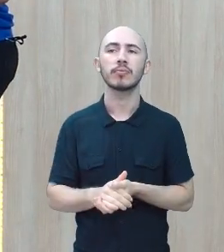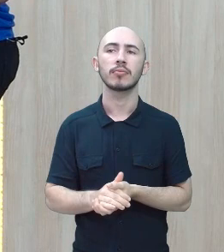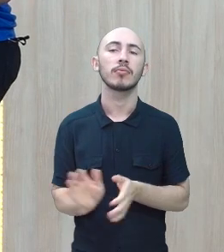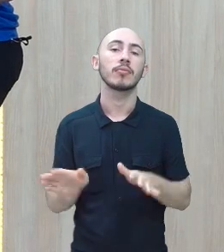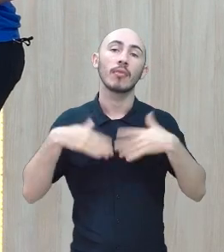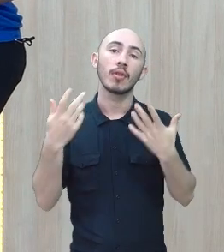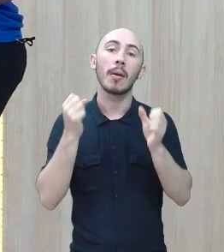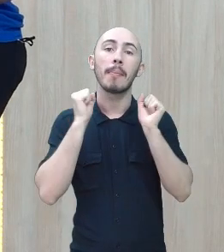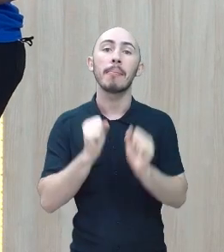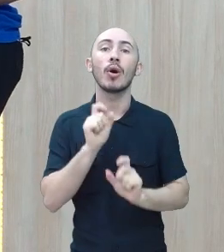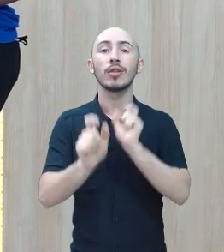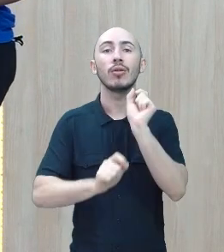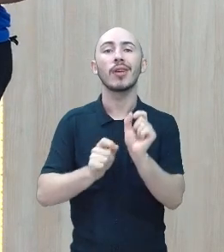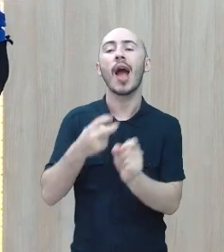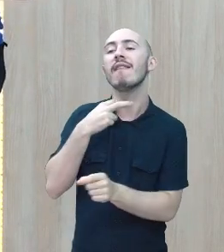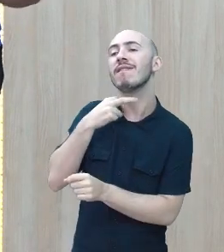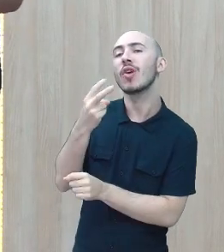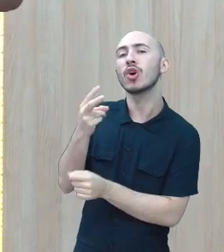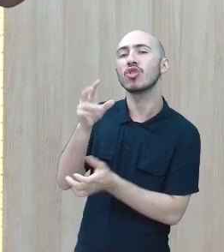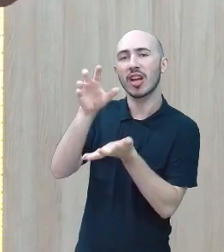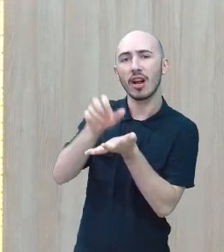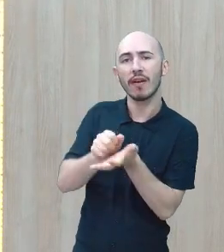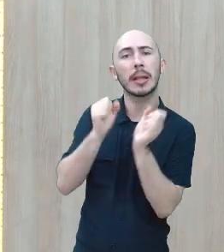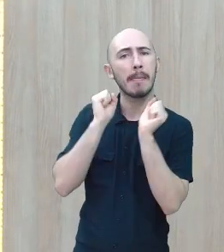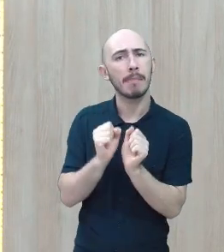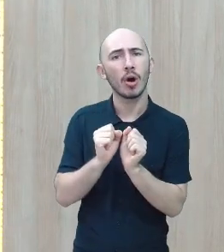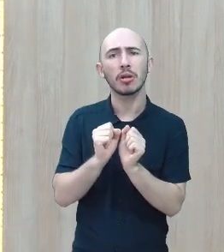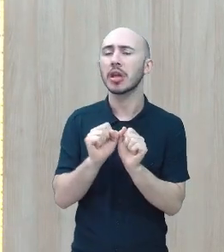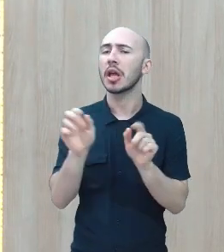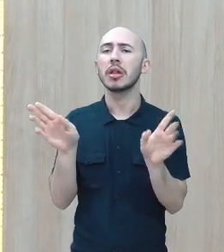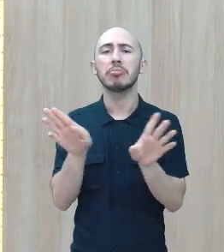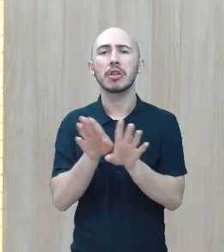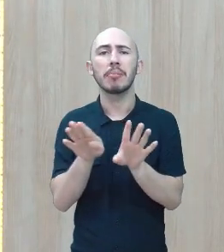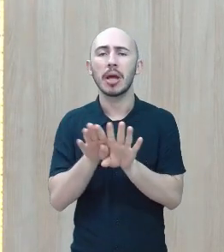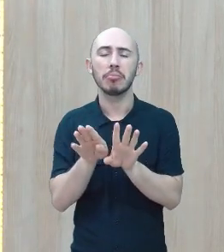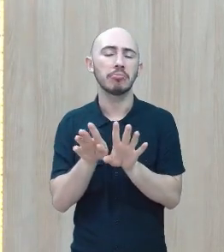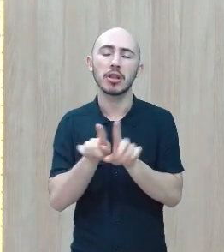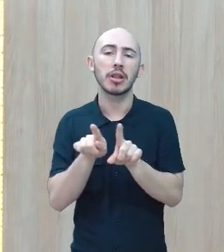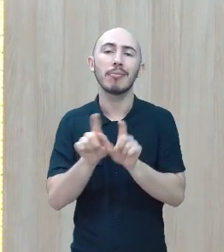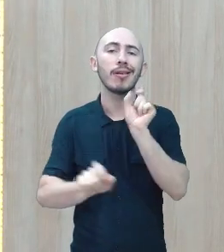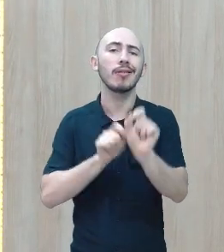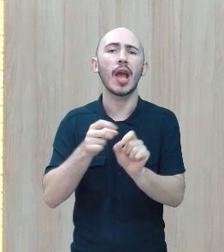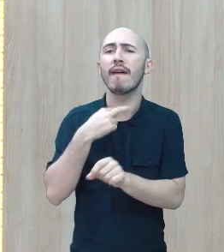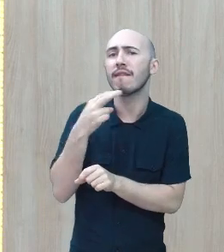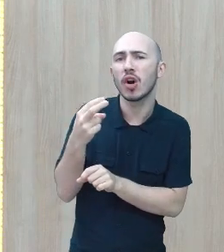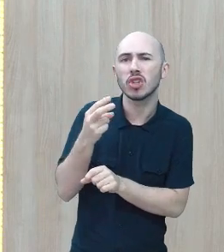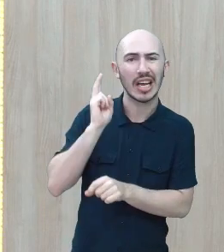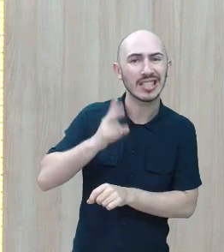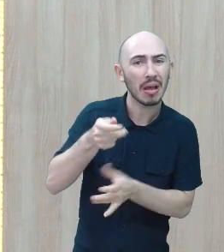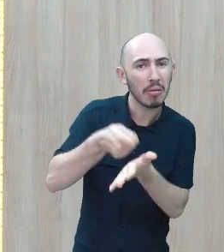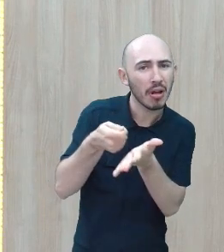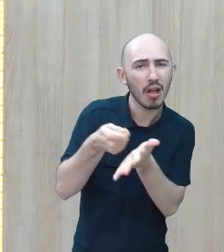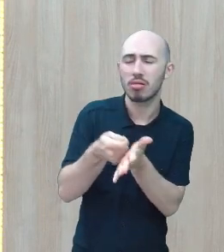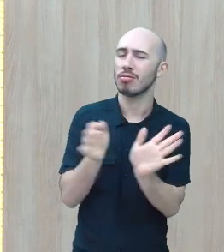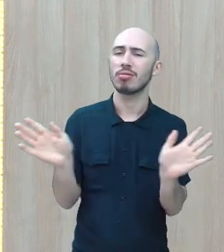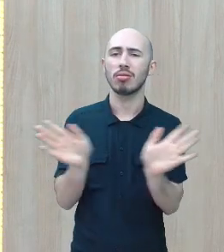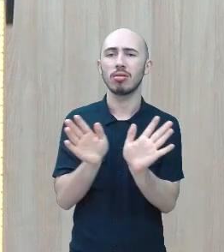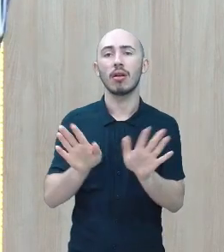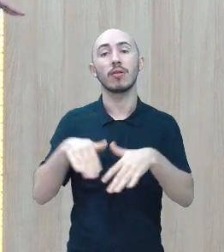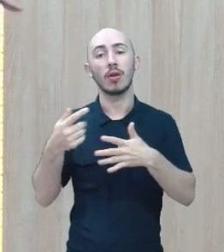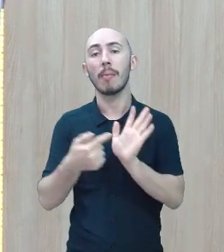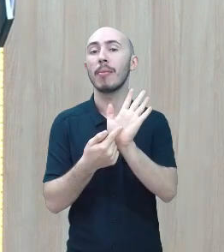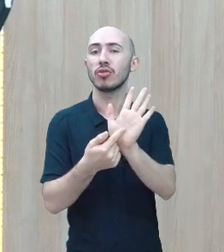não ter voz gravada, dando assistência às imagens. Lembra que na aula passada eu mostrei aqui dois tipos de tutoriais diferentes. Um